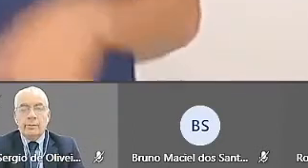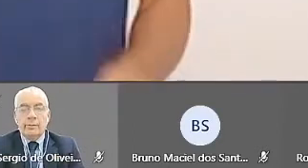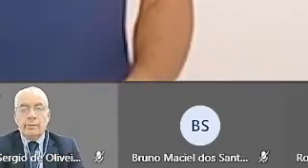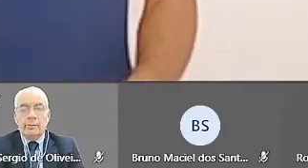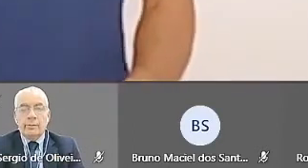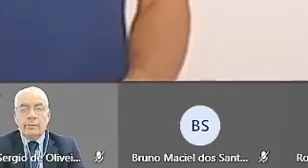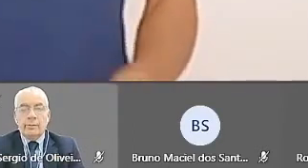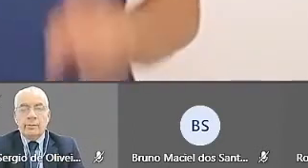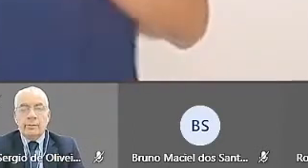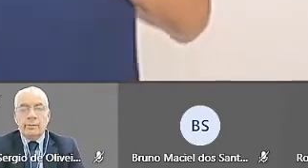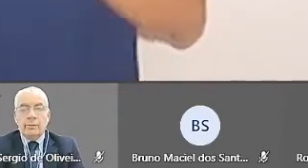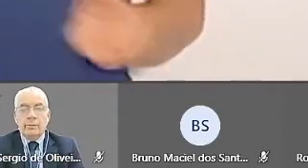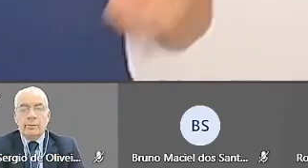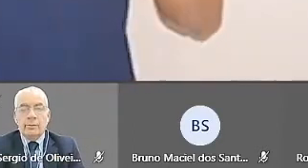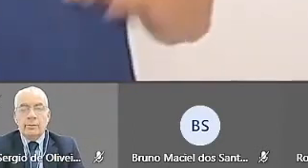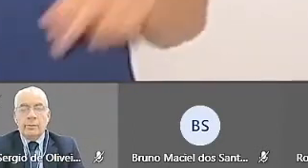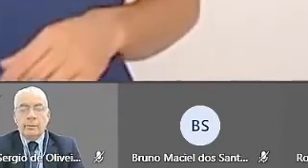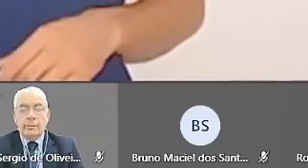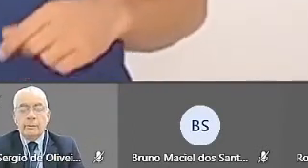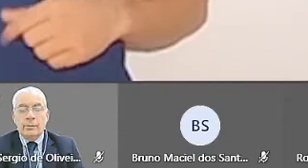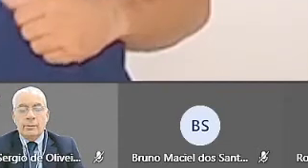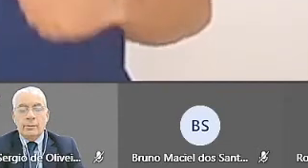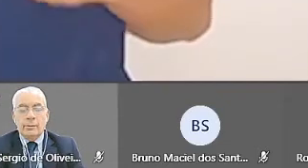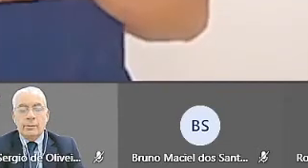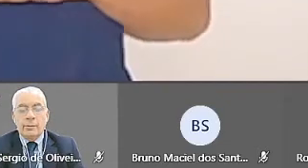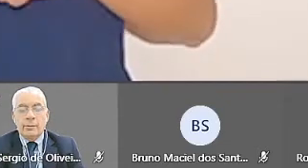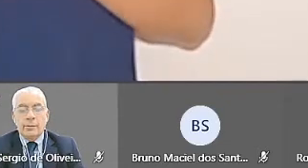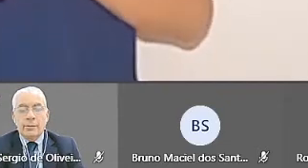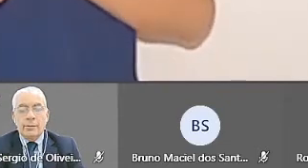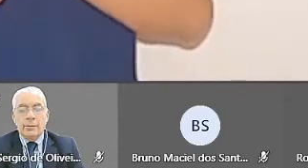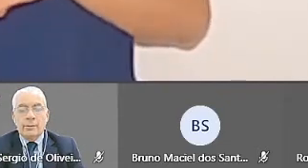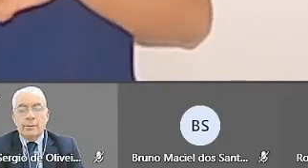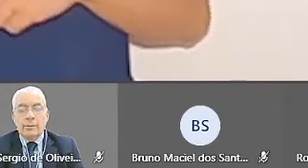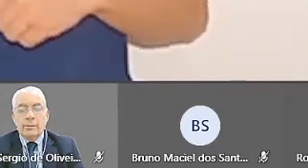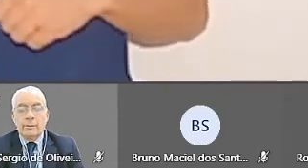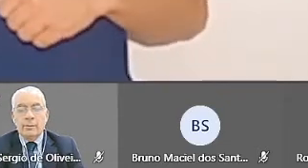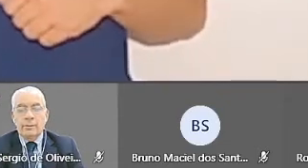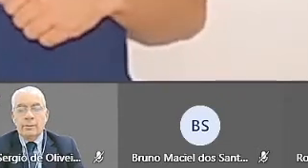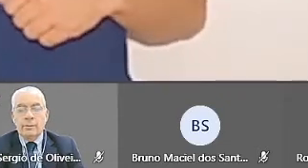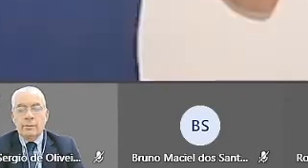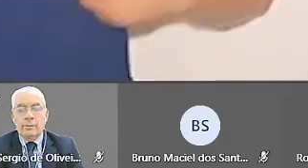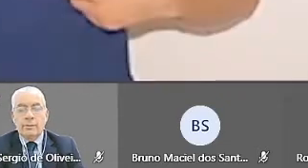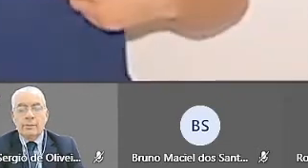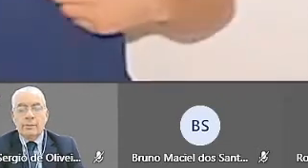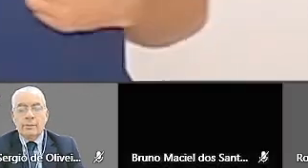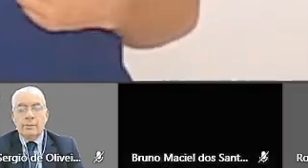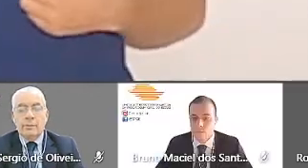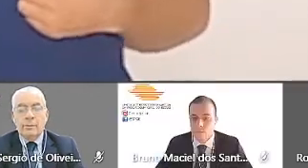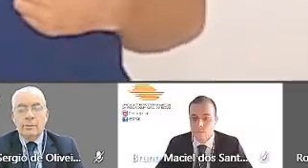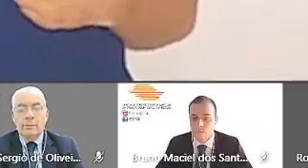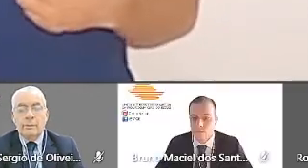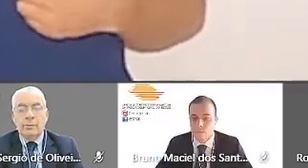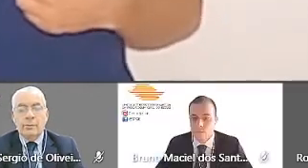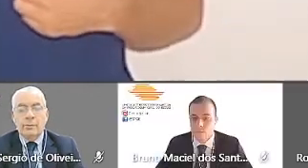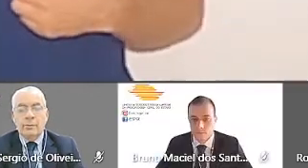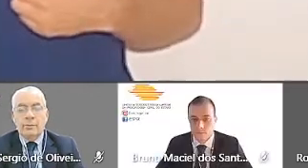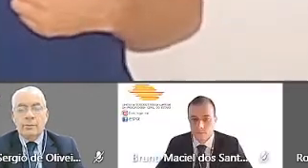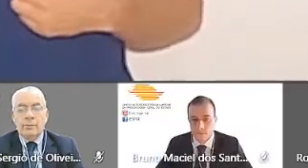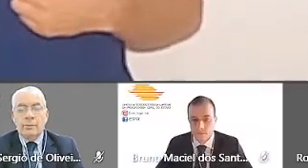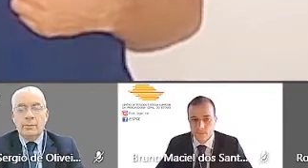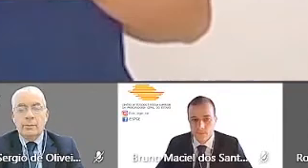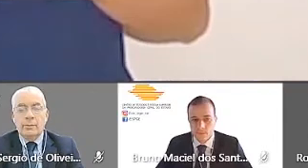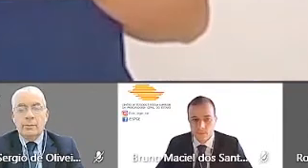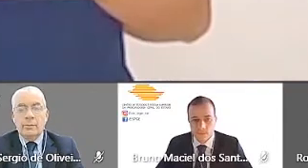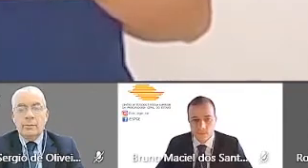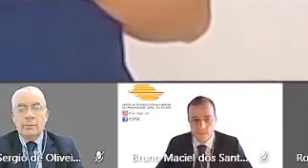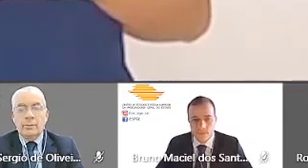da Universidade de São Paulo. Doutora e mestre em Direitos Humanos pela Faculdade de Direito da Universidade de São Paulo. Doutora Daniela